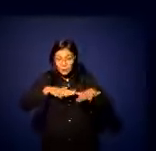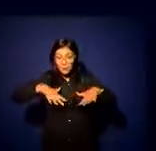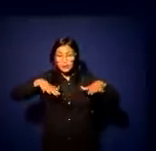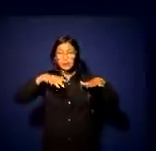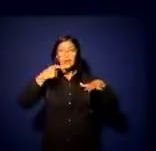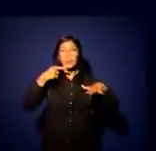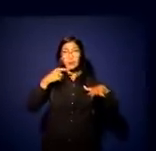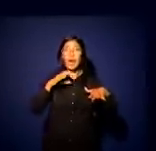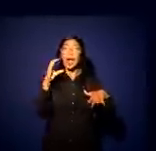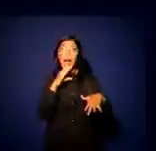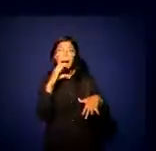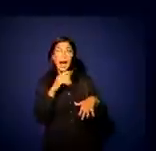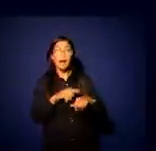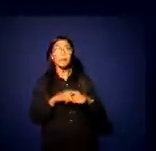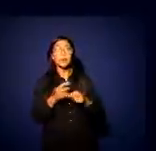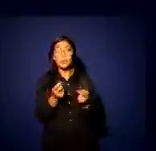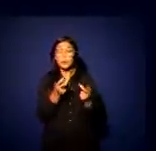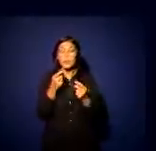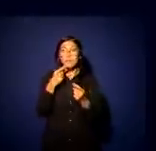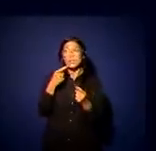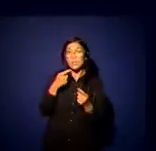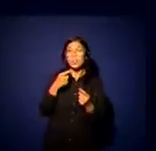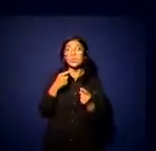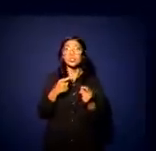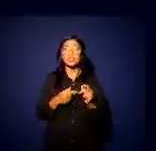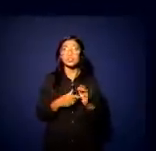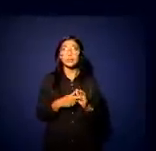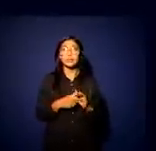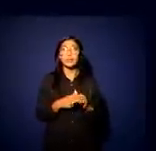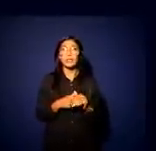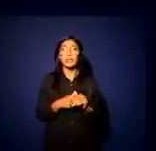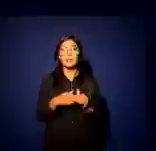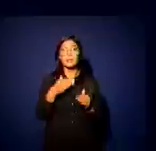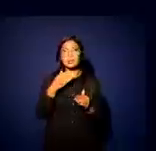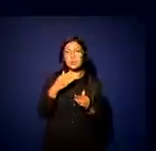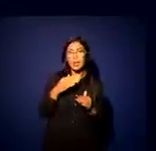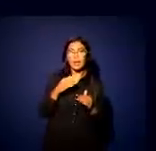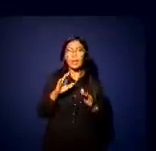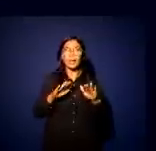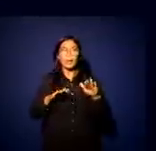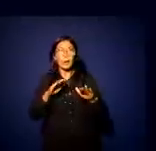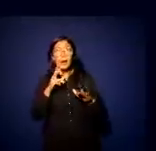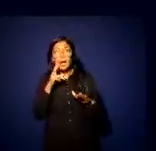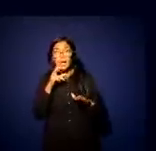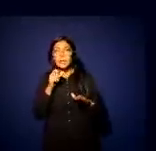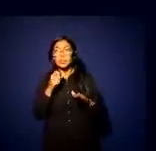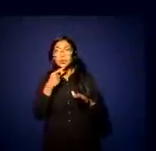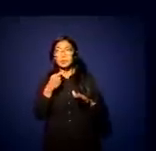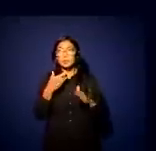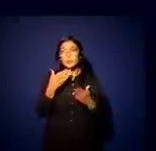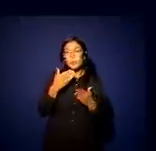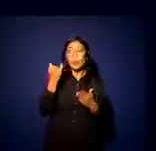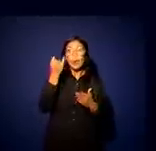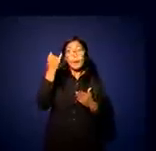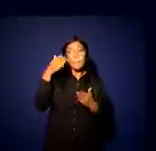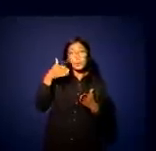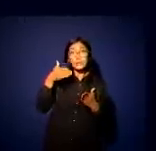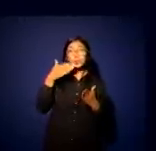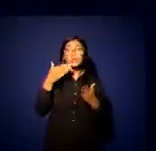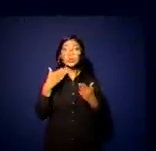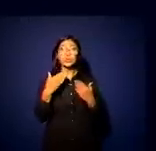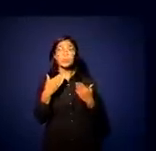muito rápido multimercado da Absolut a gente tá com uma posição até levemente short mas é um short praticamente relevante né